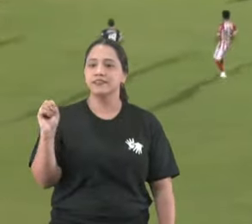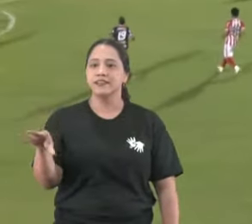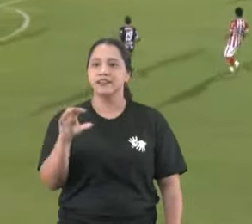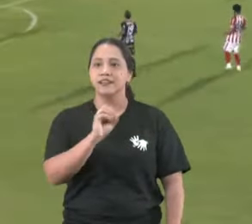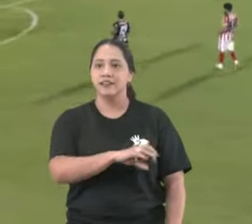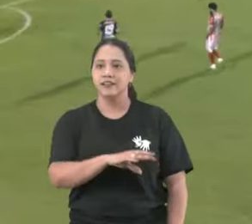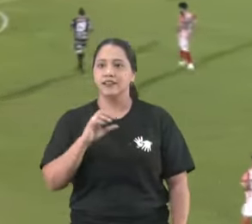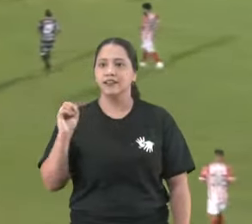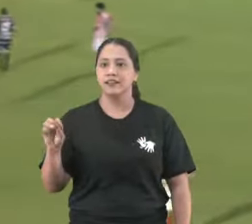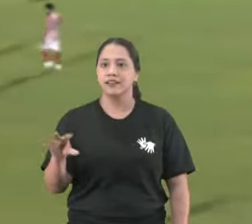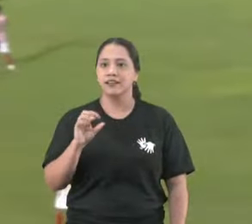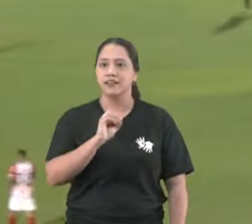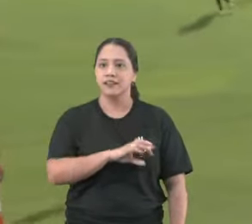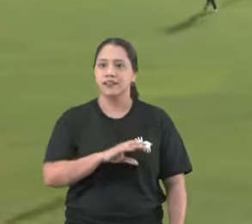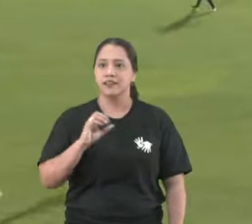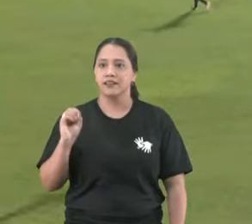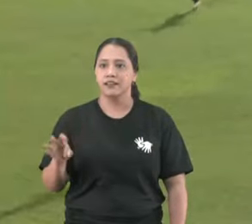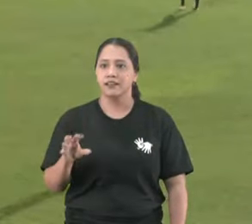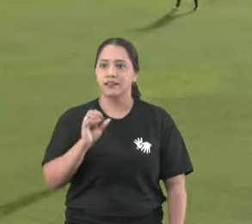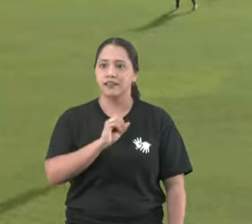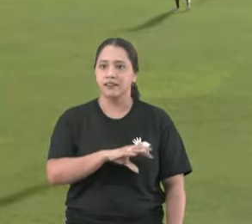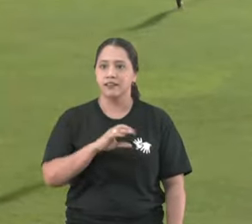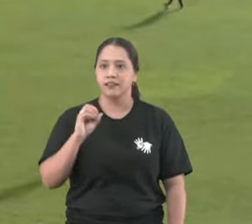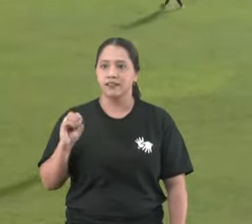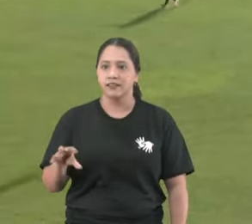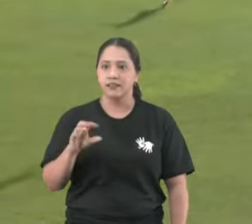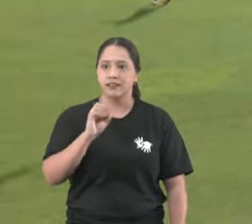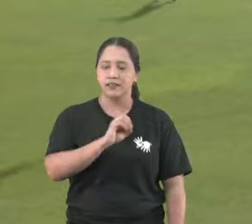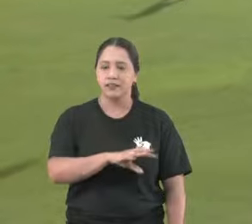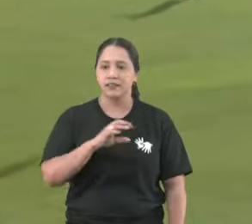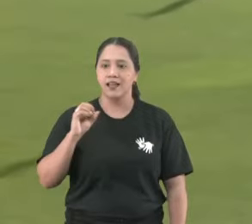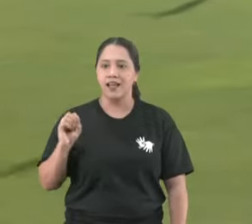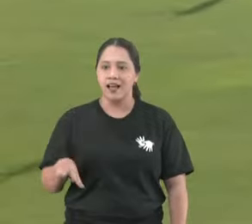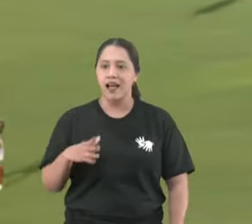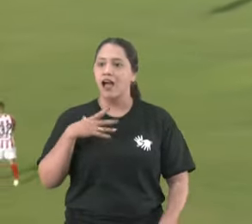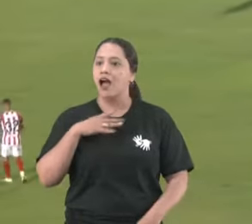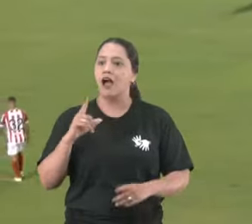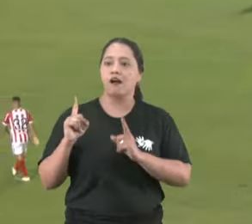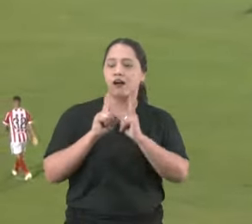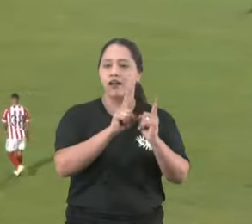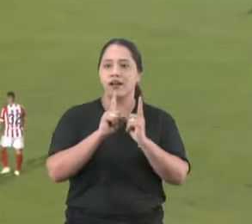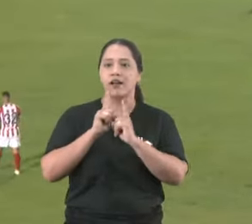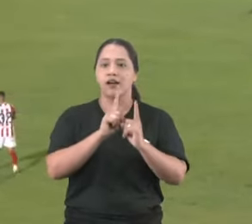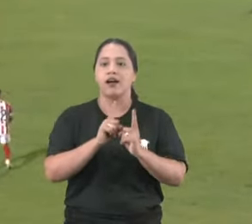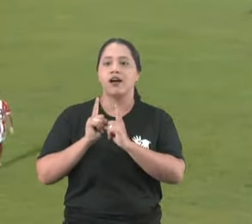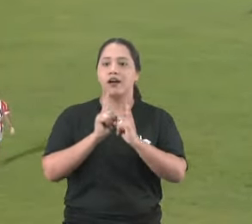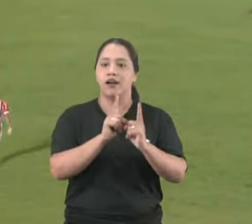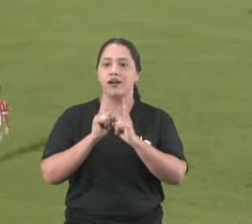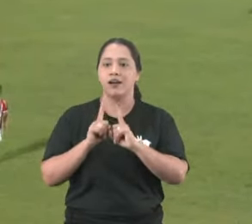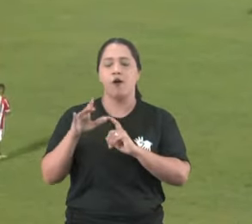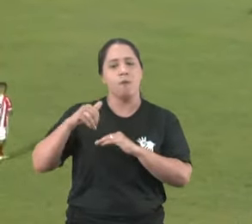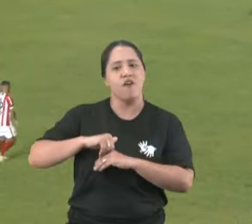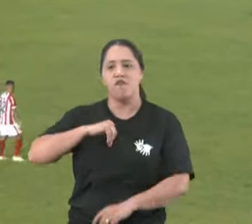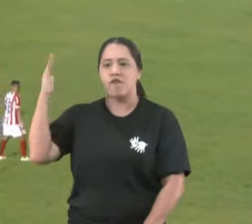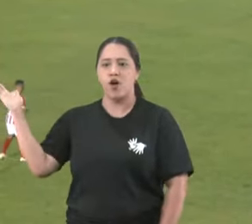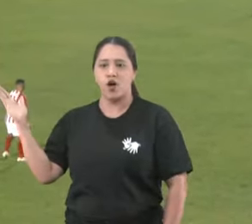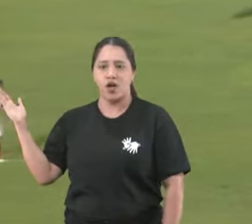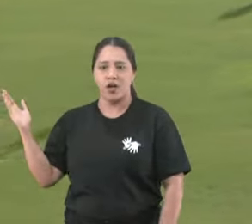Primeira escapada do Kellington ali pelo lado direito de ataque. Chega a marcação do Formiga, rasga, manda para fora.